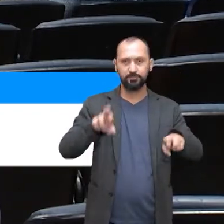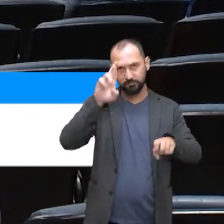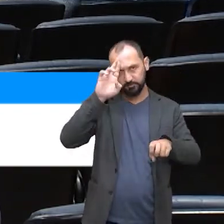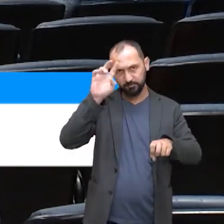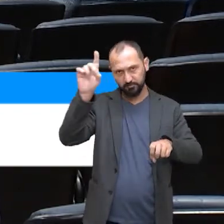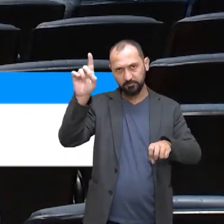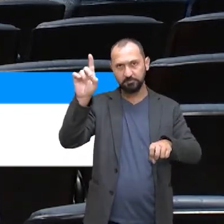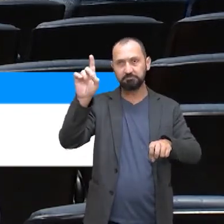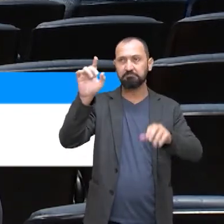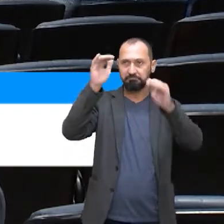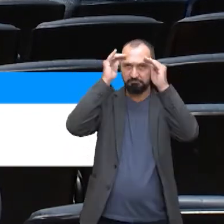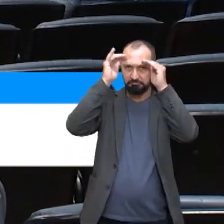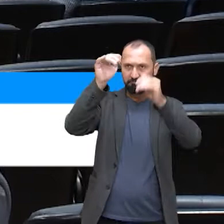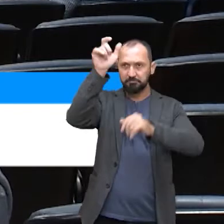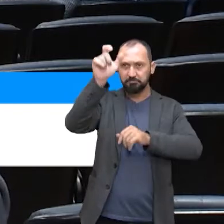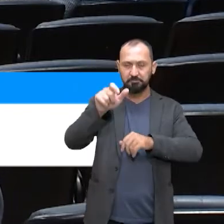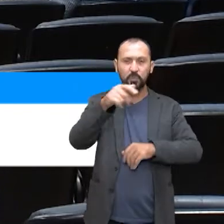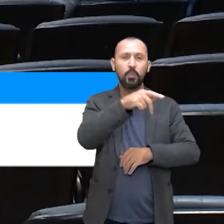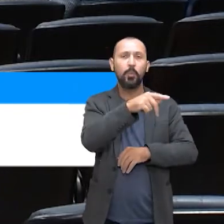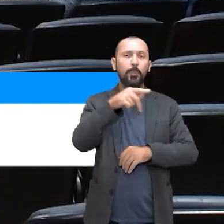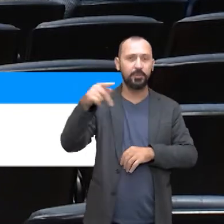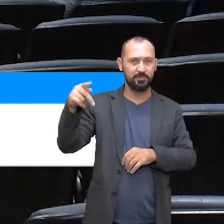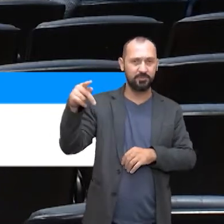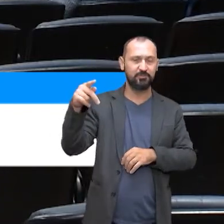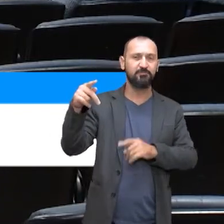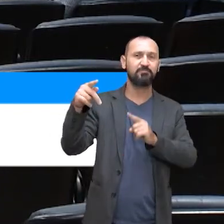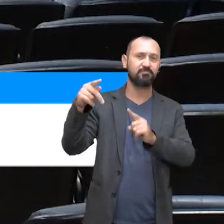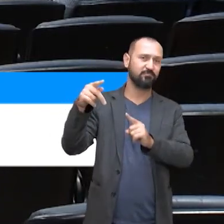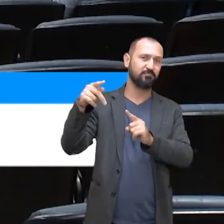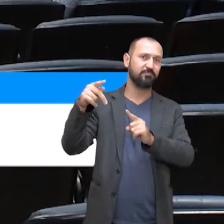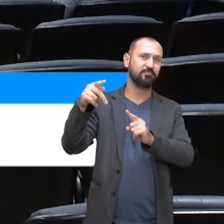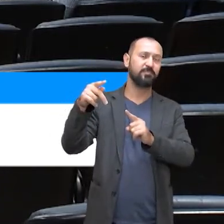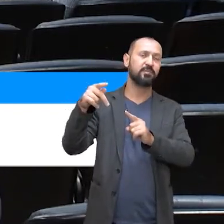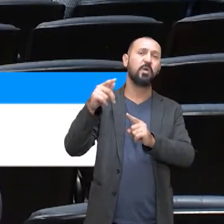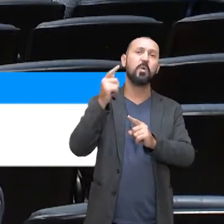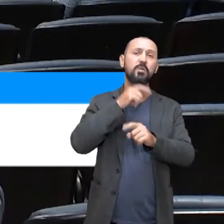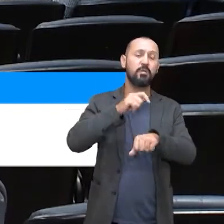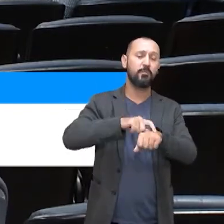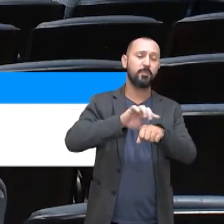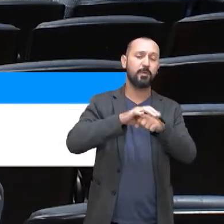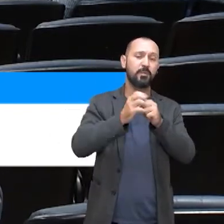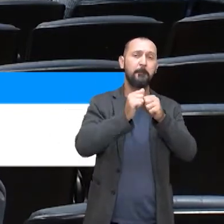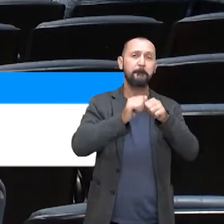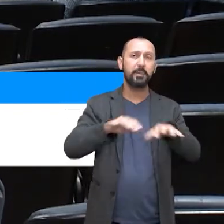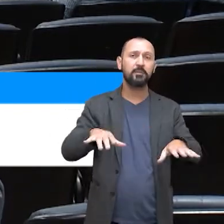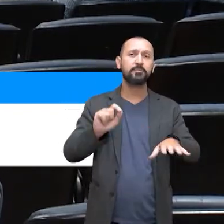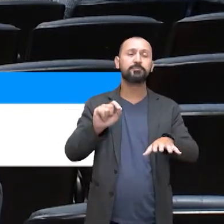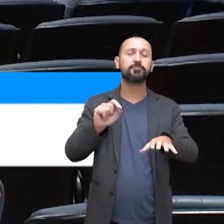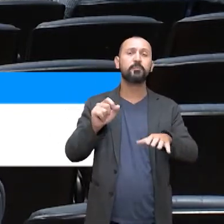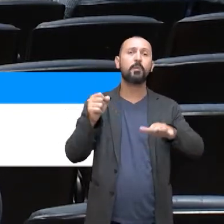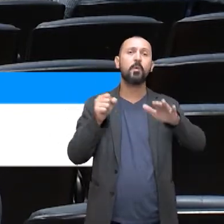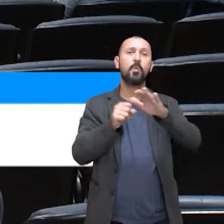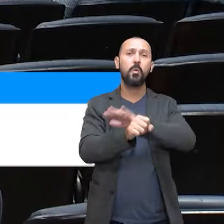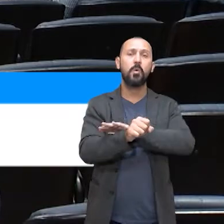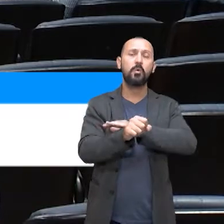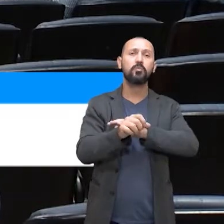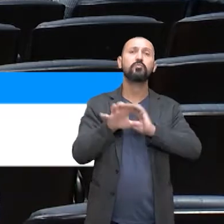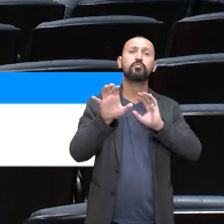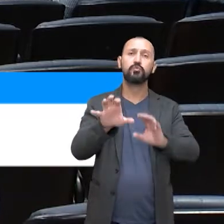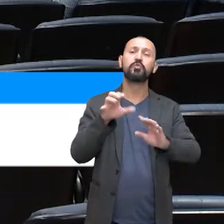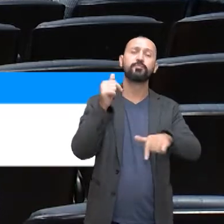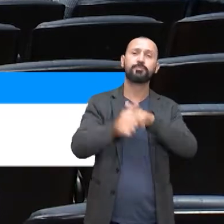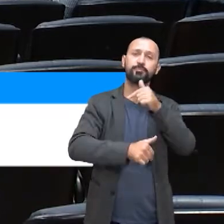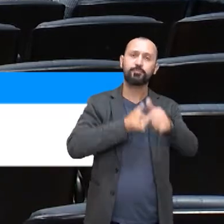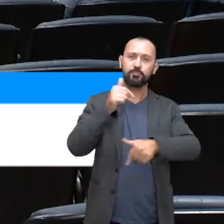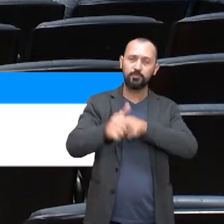mesa diretora da Assembleia, na pessoa do presidente, e que conseguiu, em plena pandemia, inserir